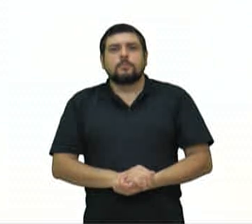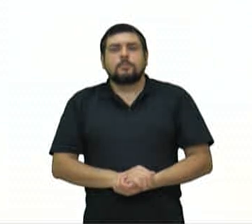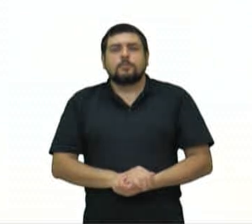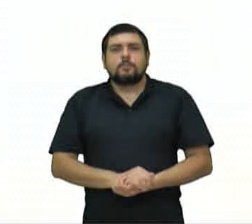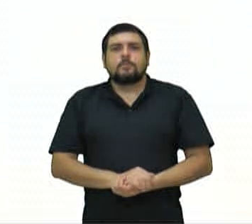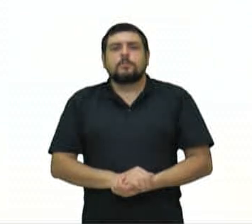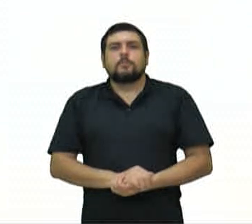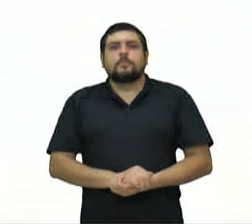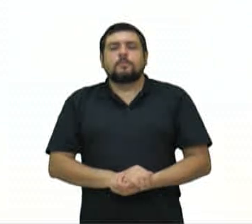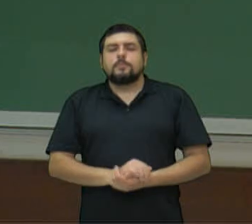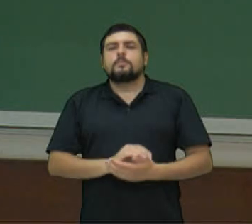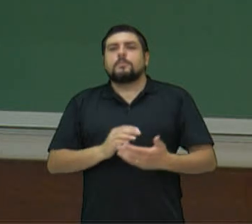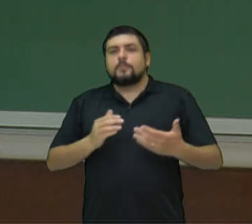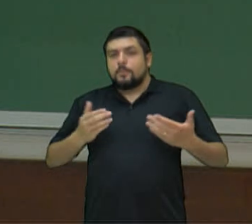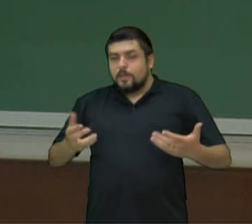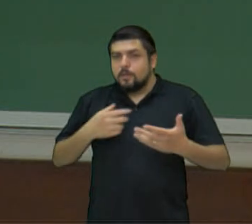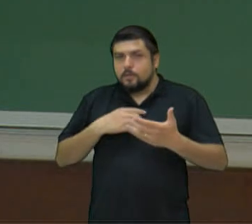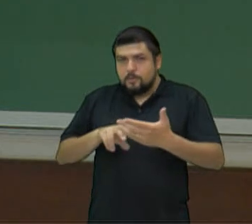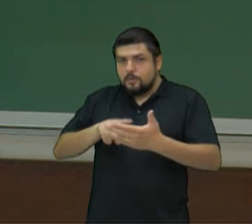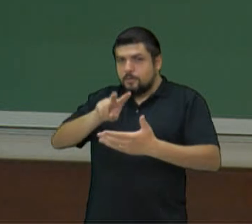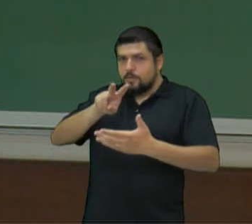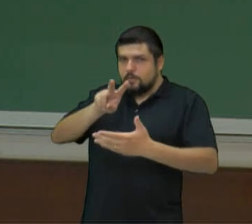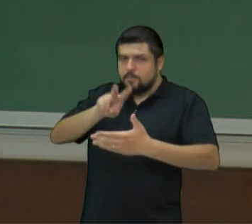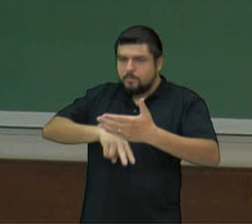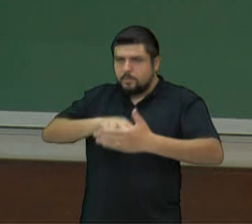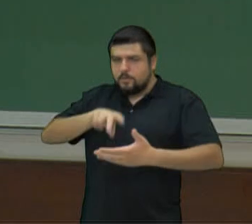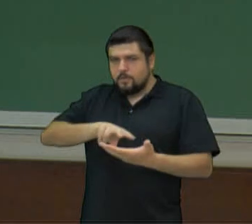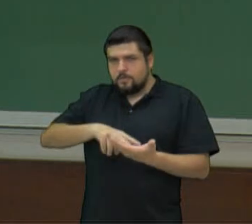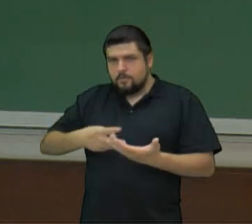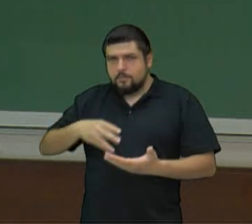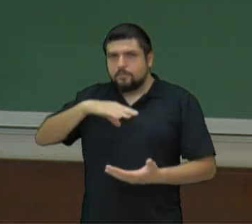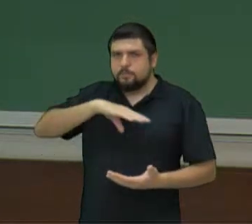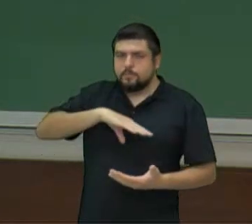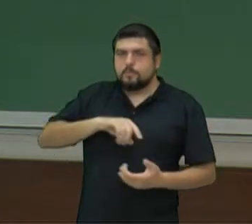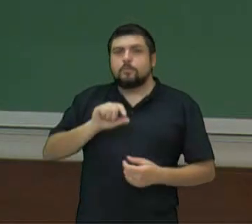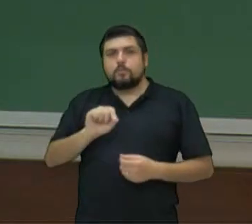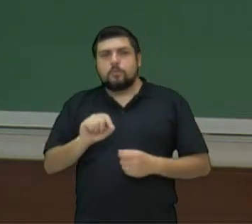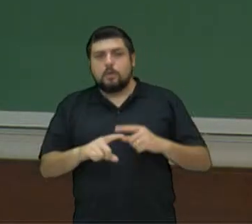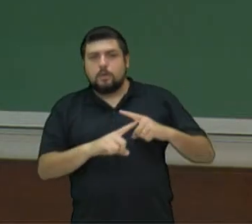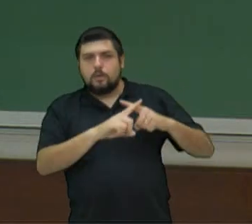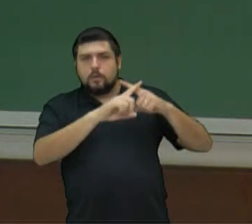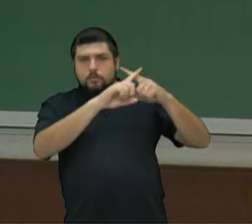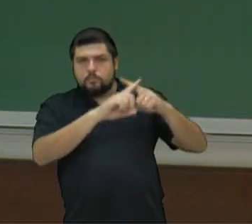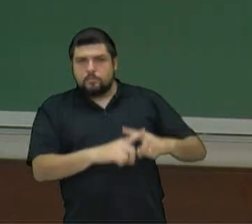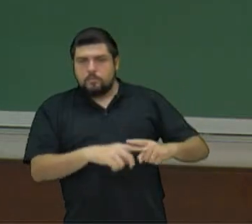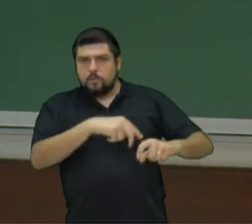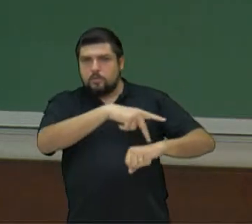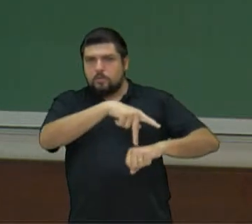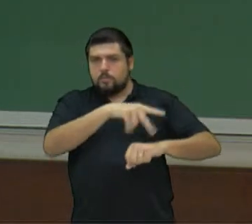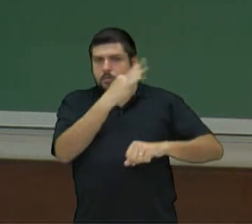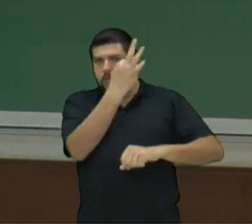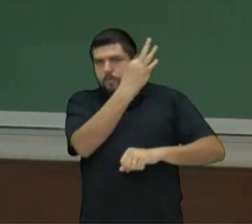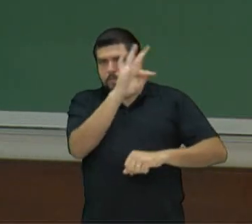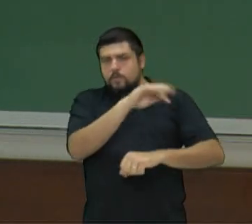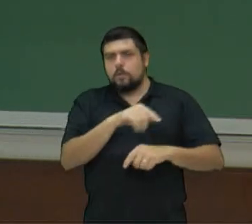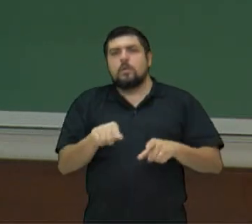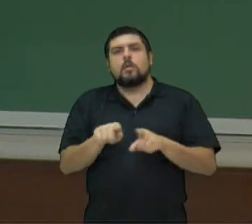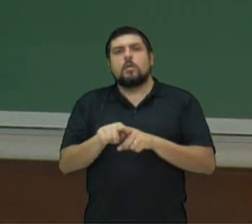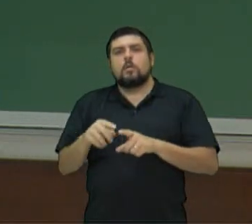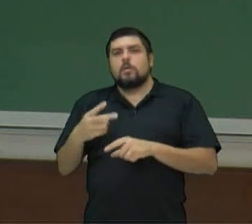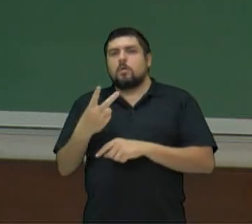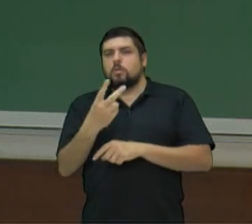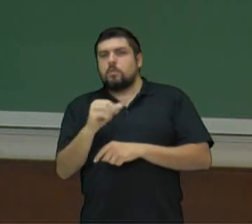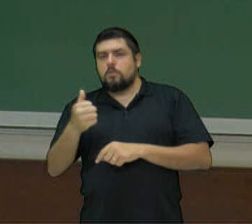ele está dizendo ali, ó, que tanto na França, no campeonato da França, como no campeonato de 2014 no